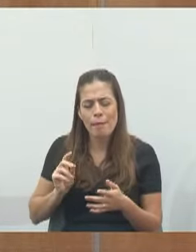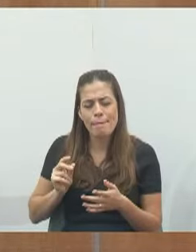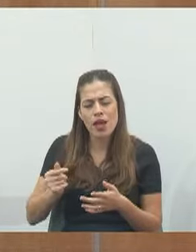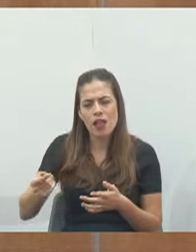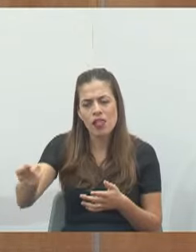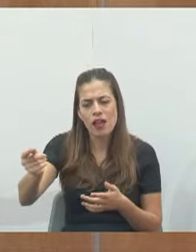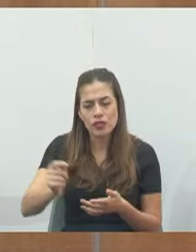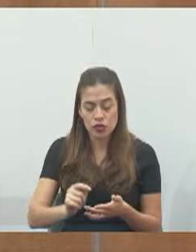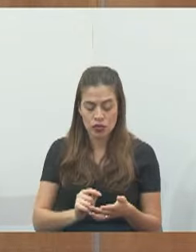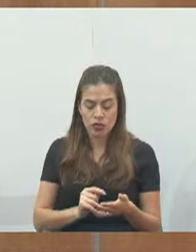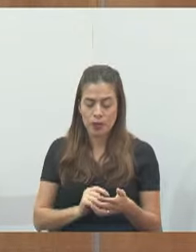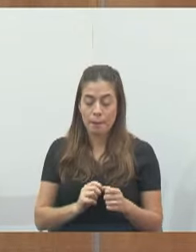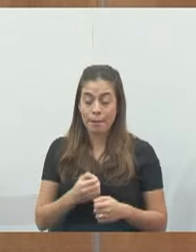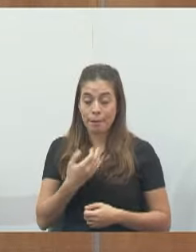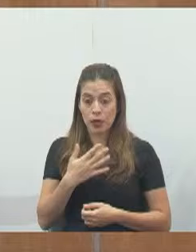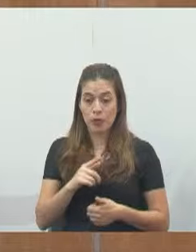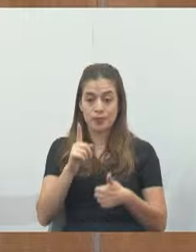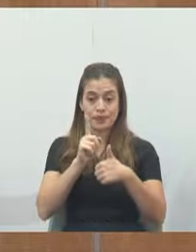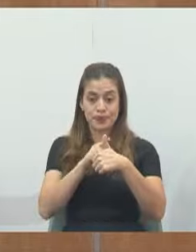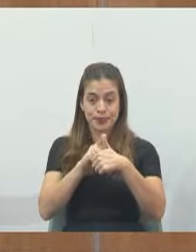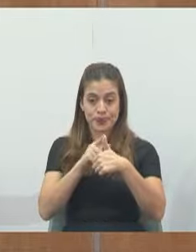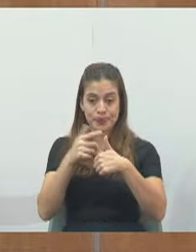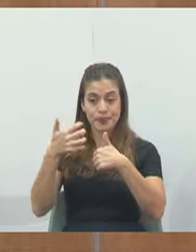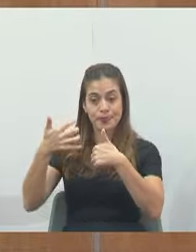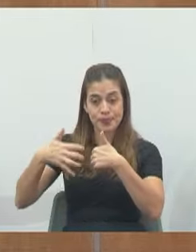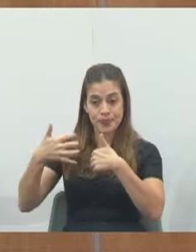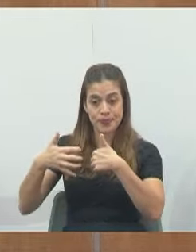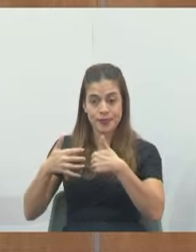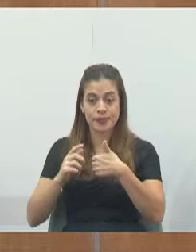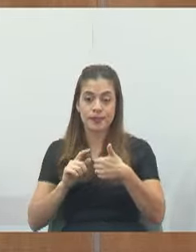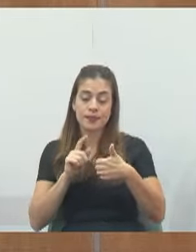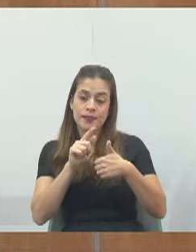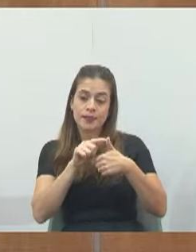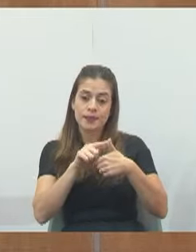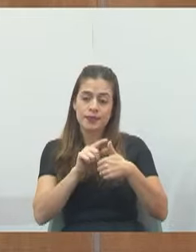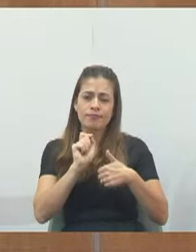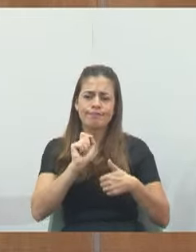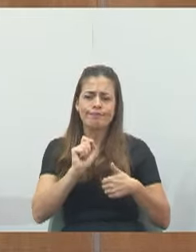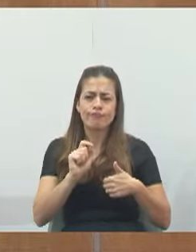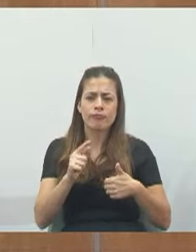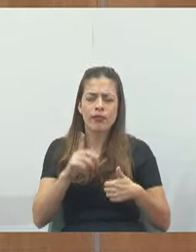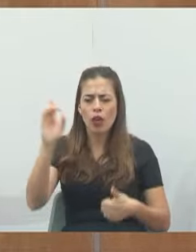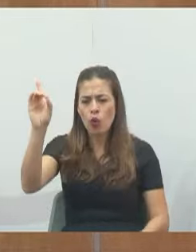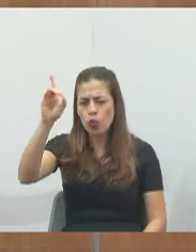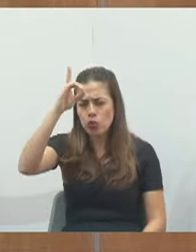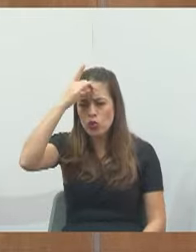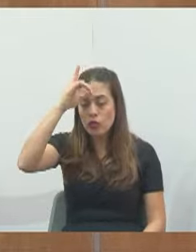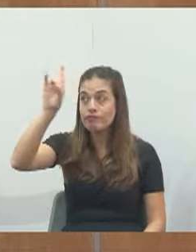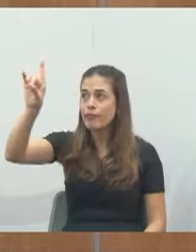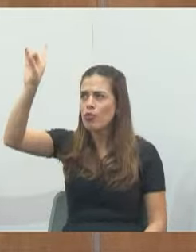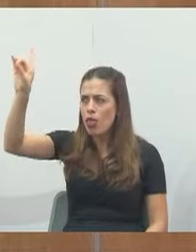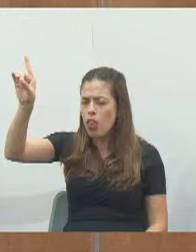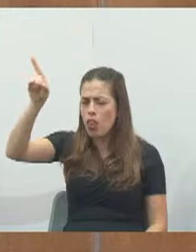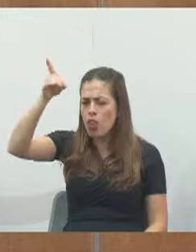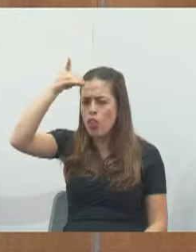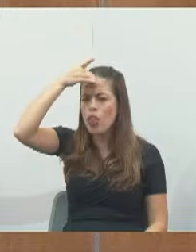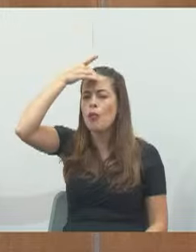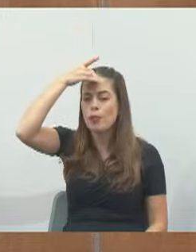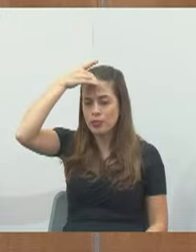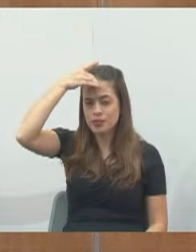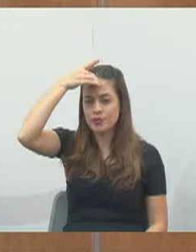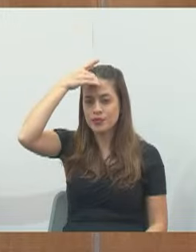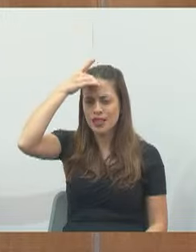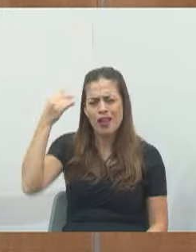eternidade. Bom, primeiro das minhas reflexões é a questão do dom de Deus. Então, é